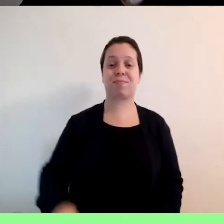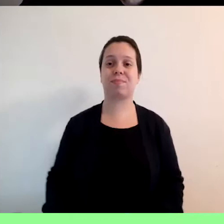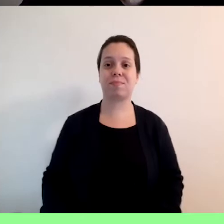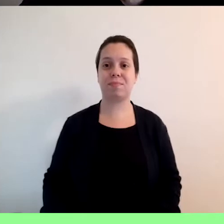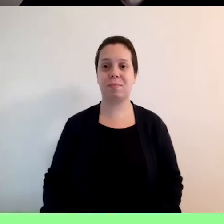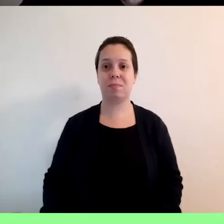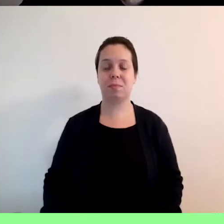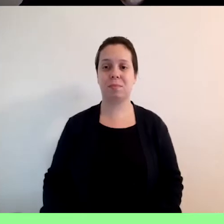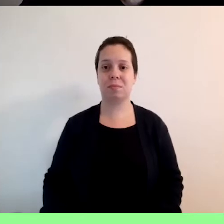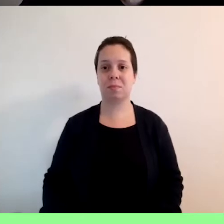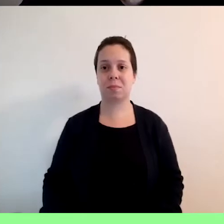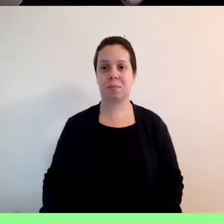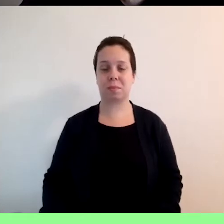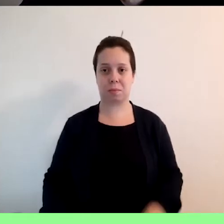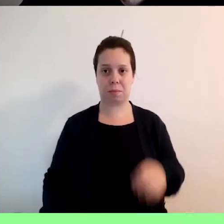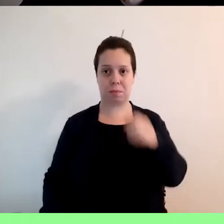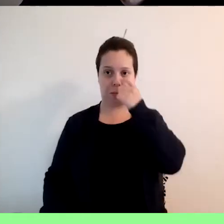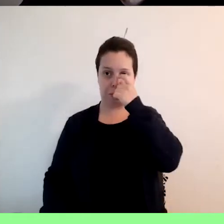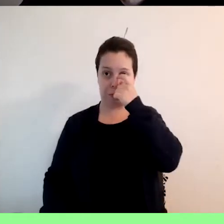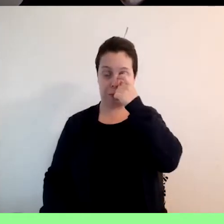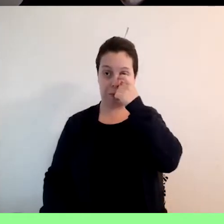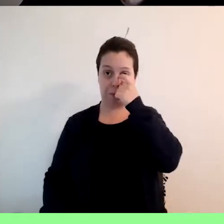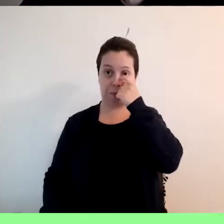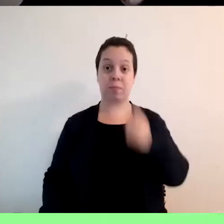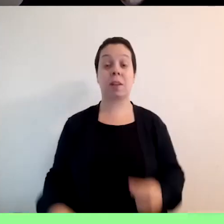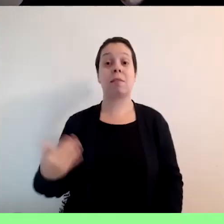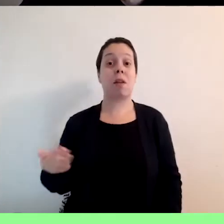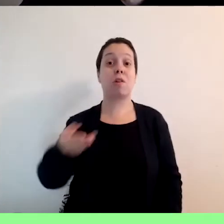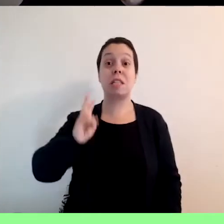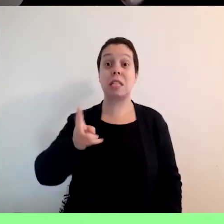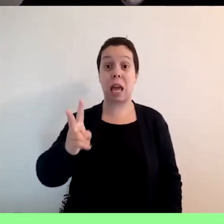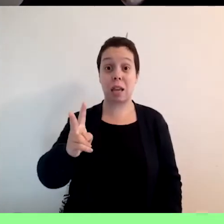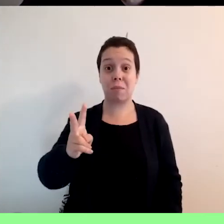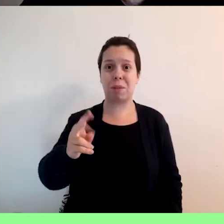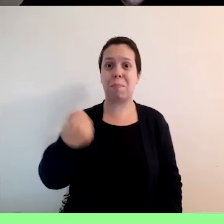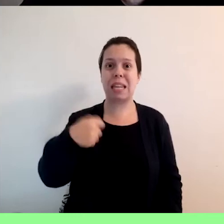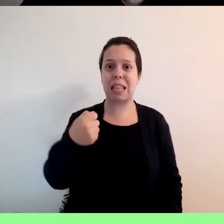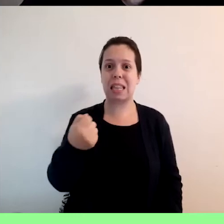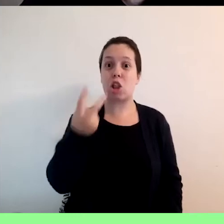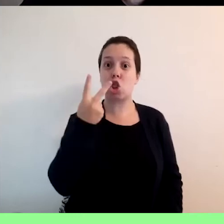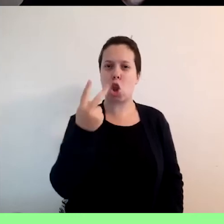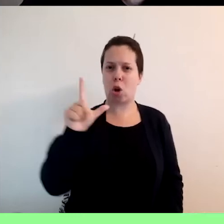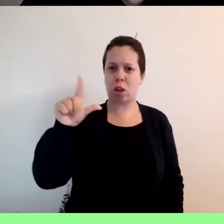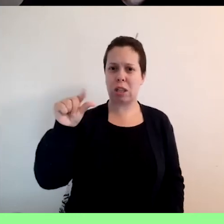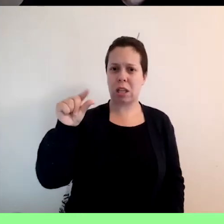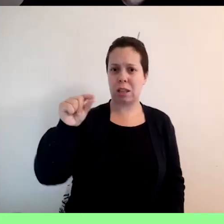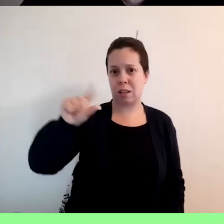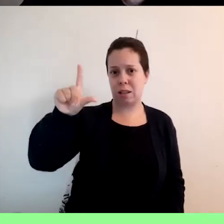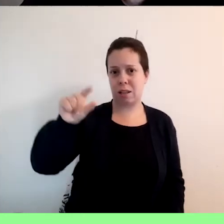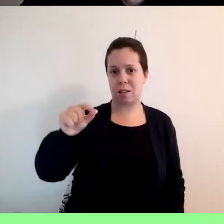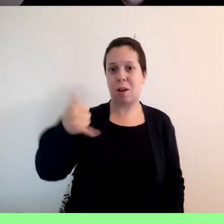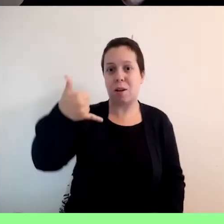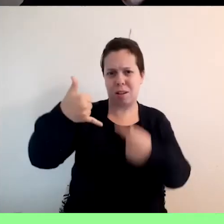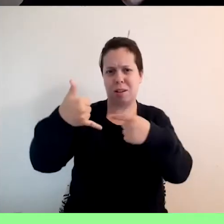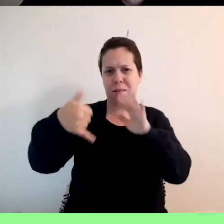Então tudo o que eu precisar fazer com o uso de 2 dedos, falando agora no mobile, não vai funcionar.